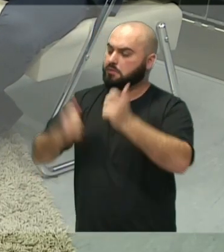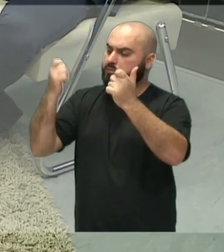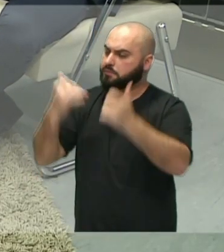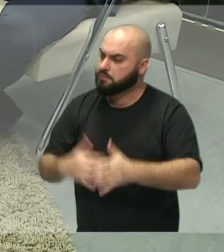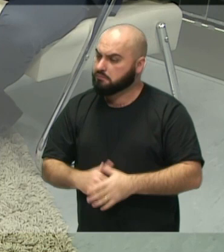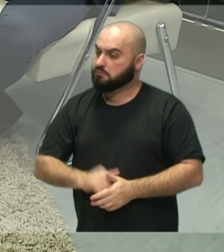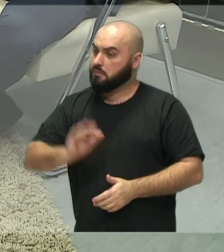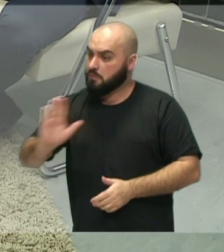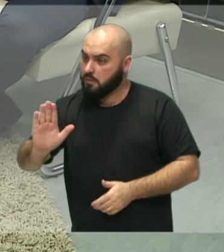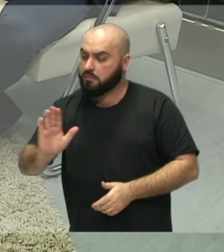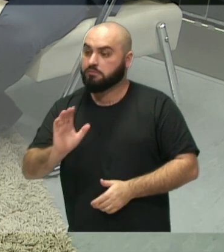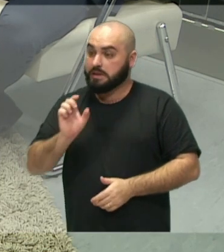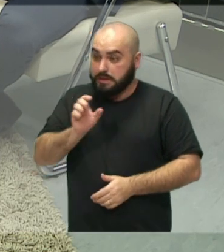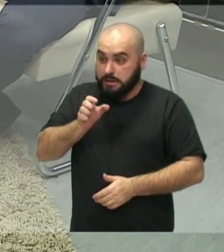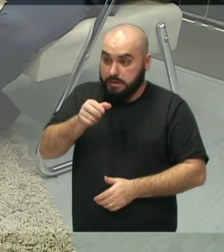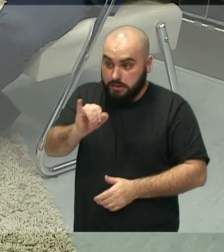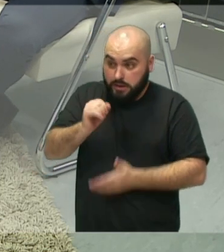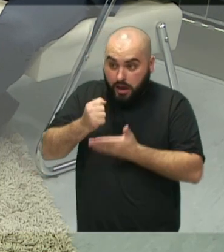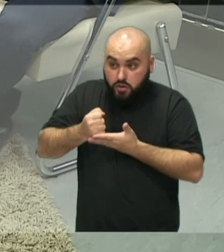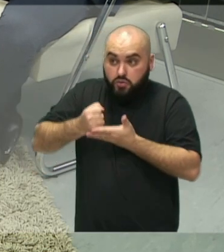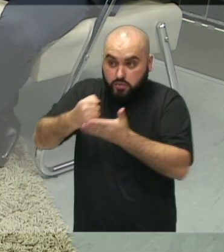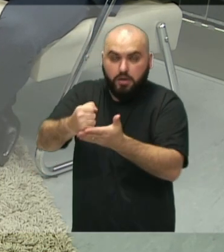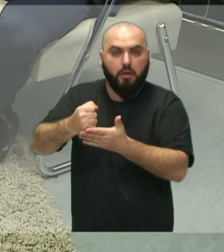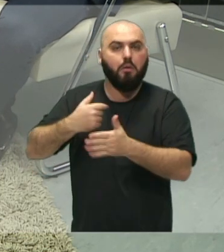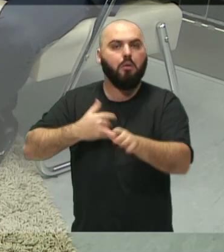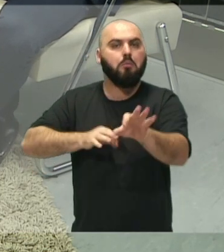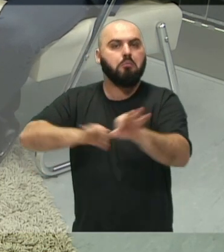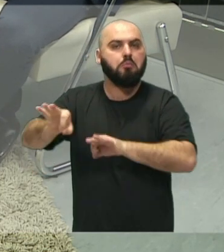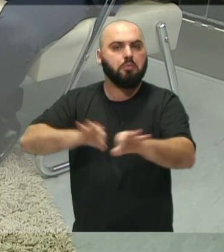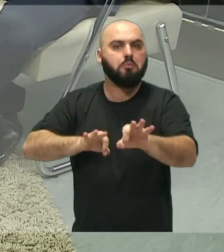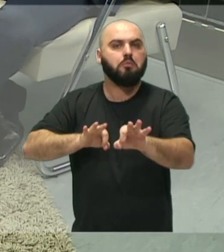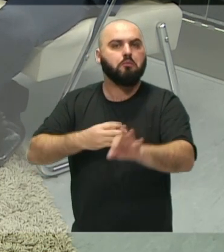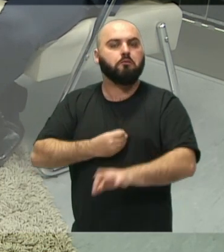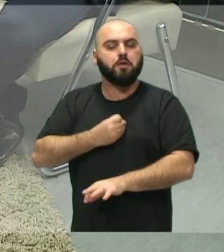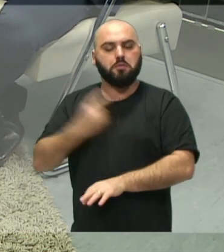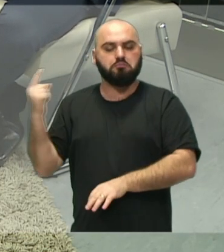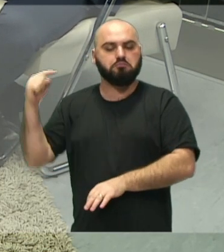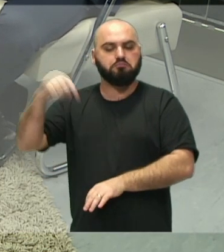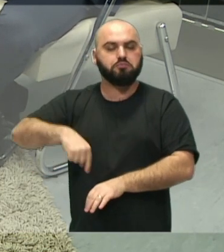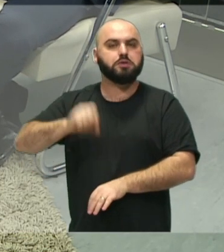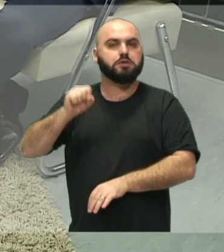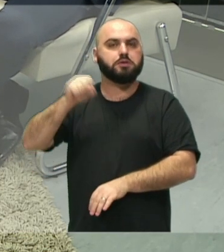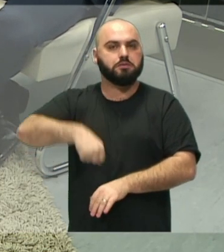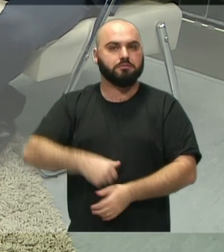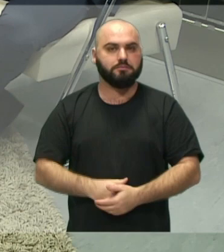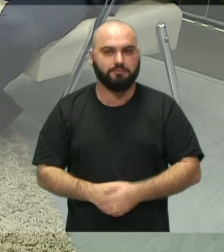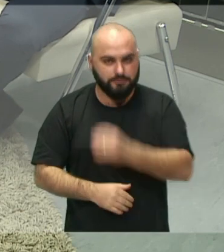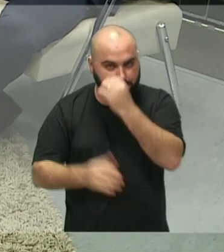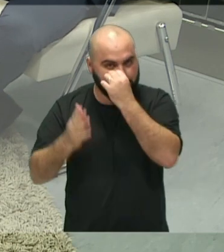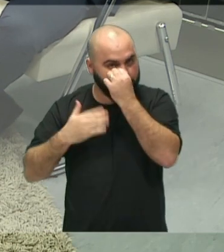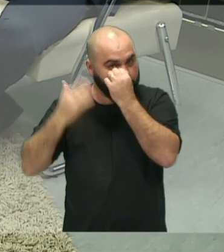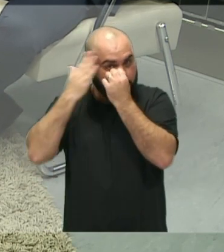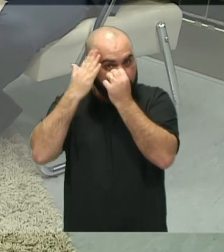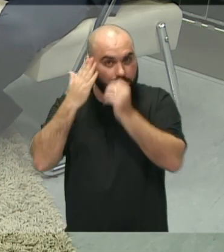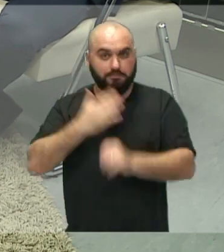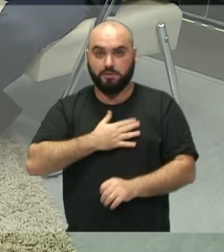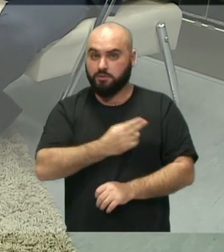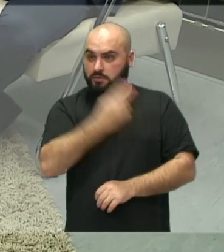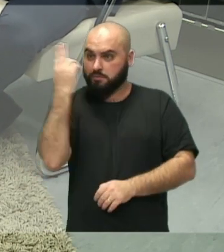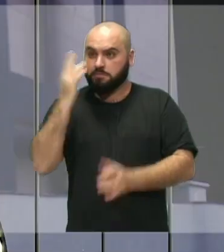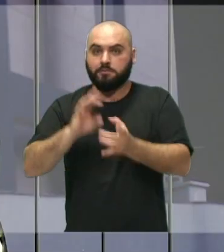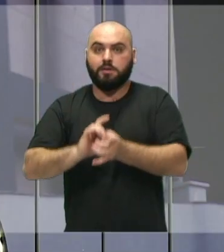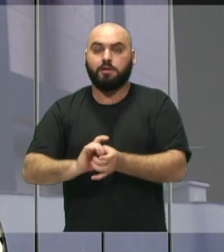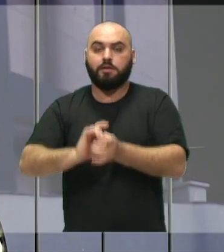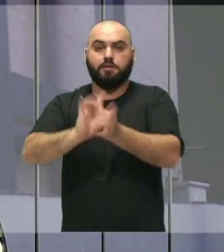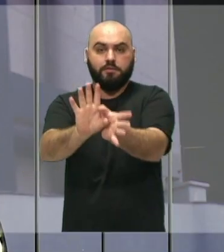o time do Democratas, eu estou pronto, estou preparado. Eu acho que a partir do momento que você coloca o nome à disposição para ser candidato, você já